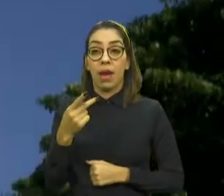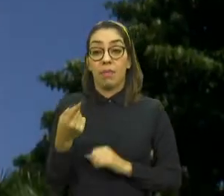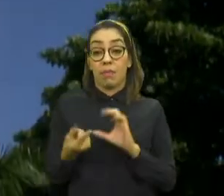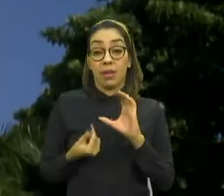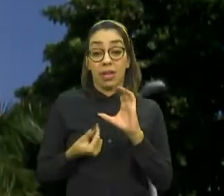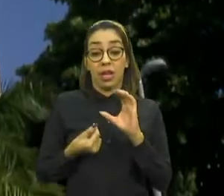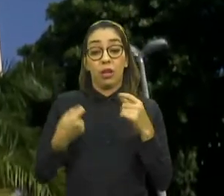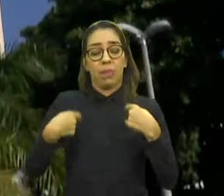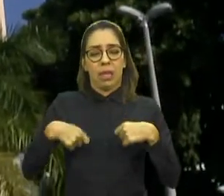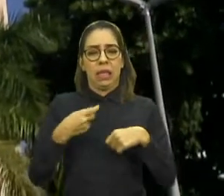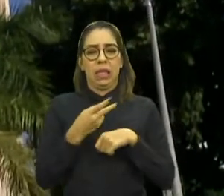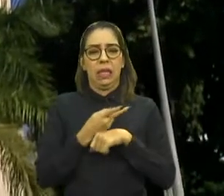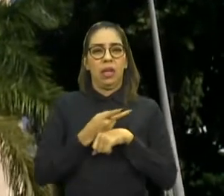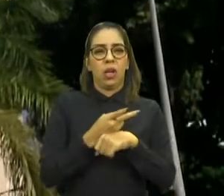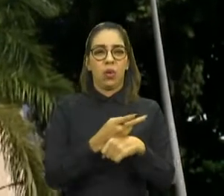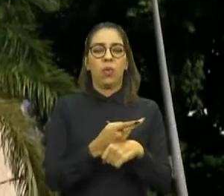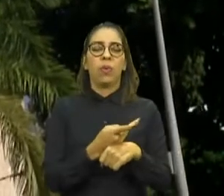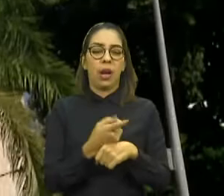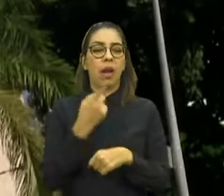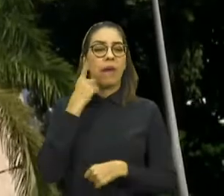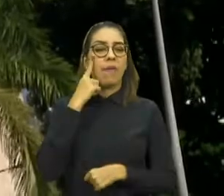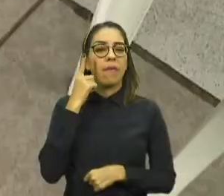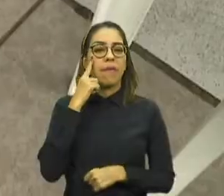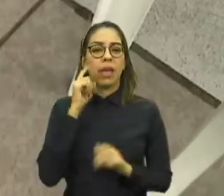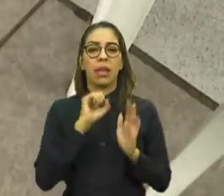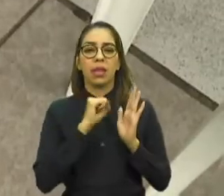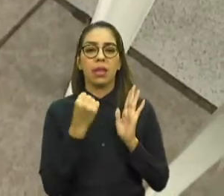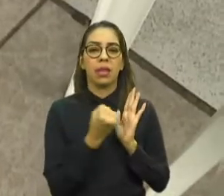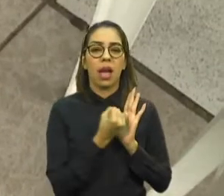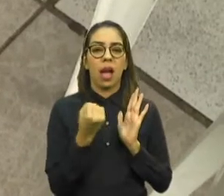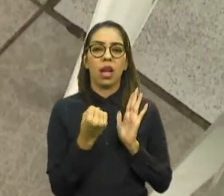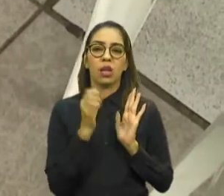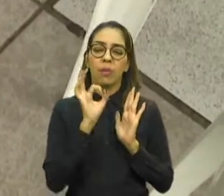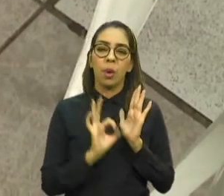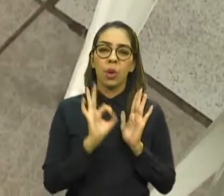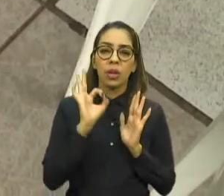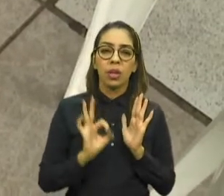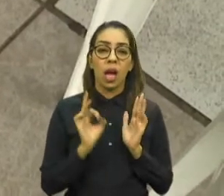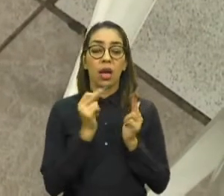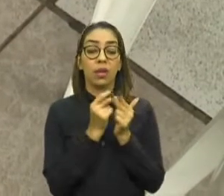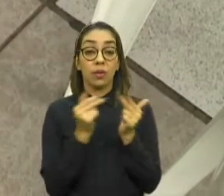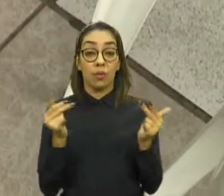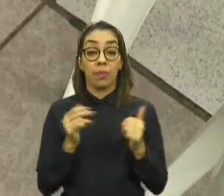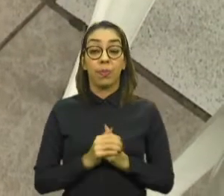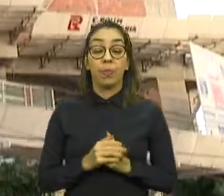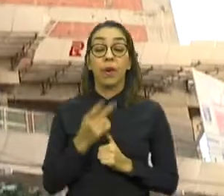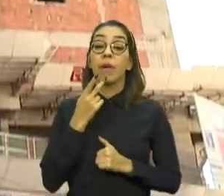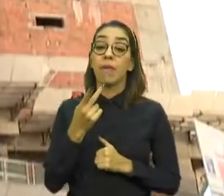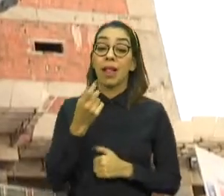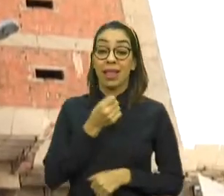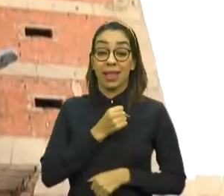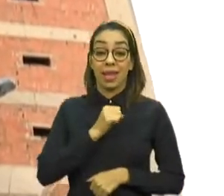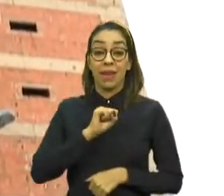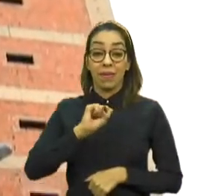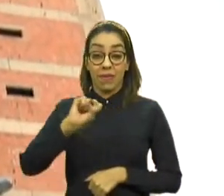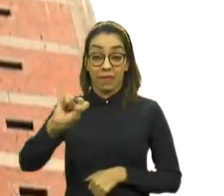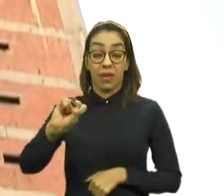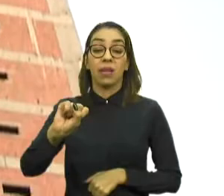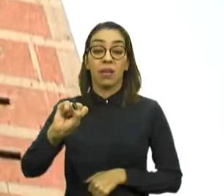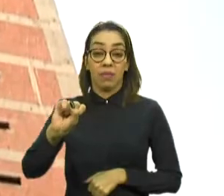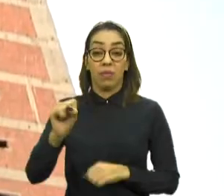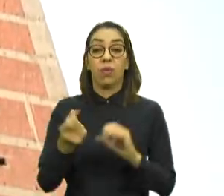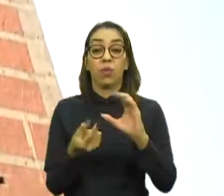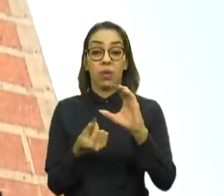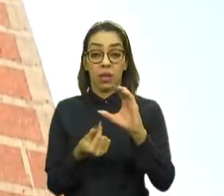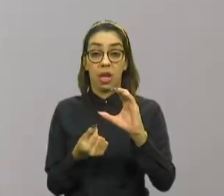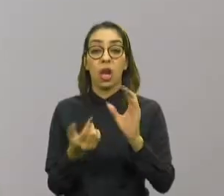cuidadosamente taxas e índices previstos nesses contratos e reforça que o Código de Defesa do Consumidor também contempla esse tipo